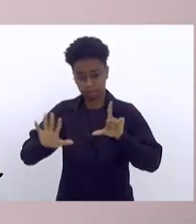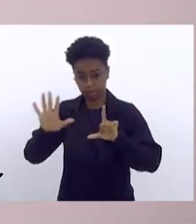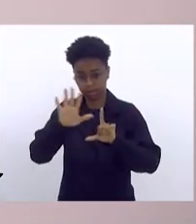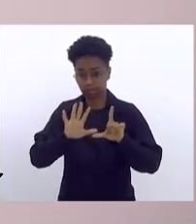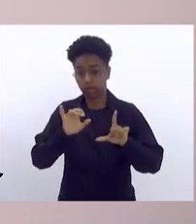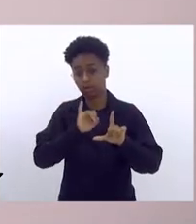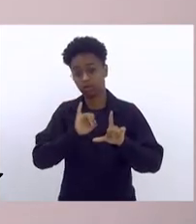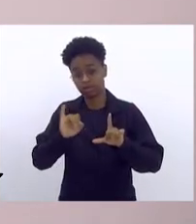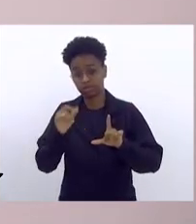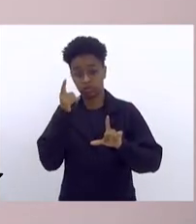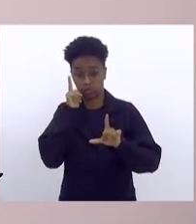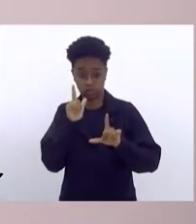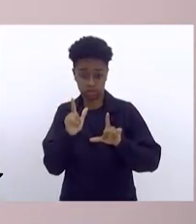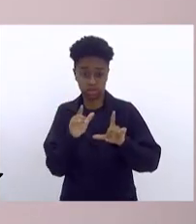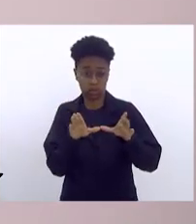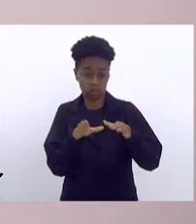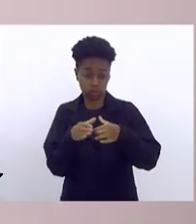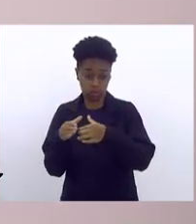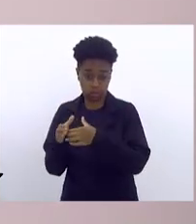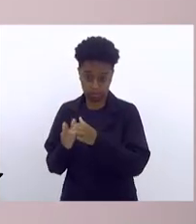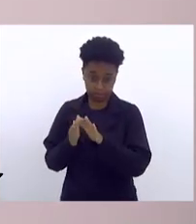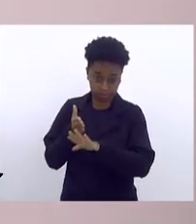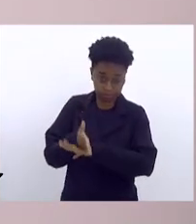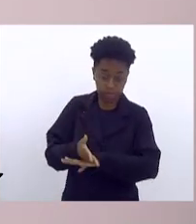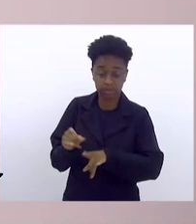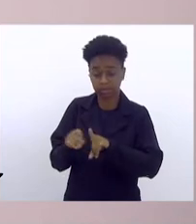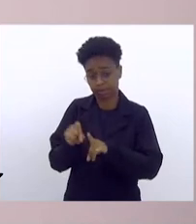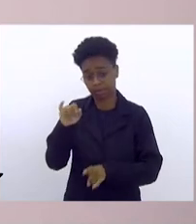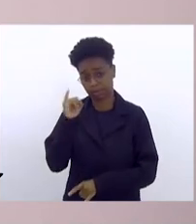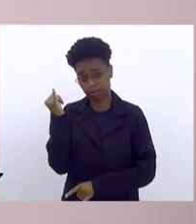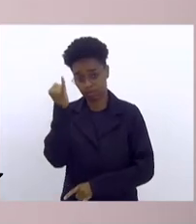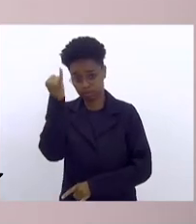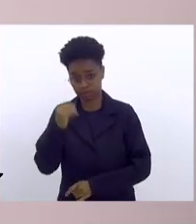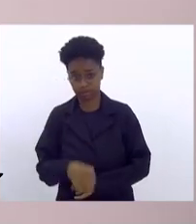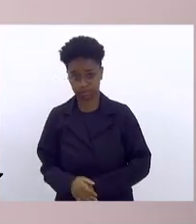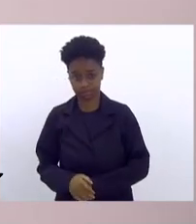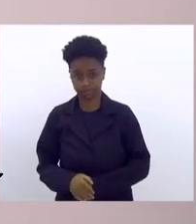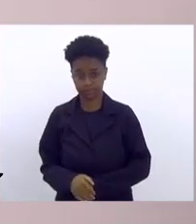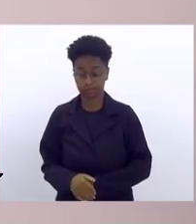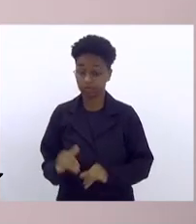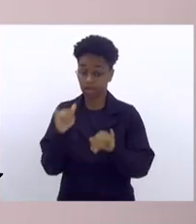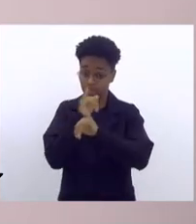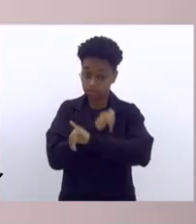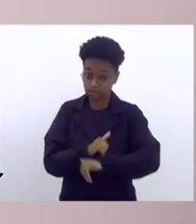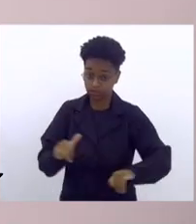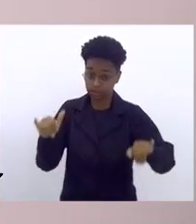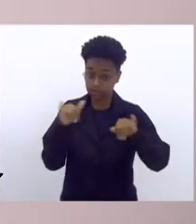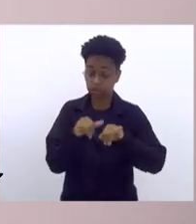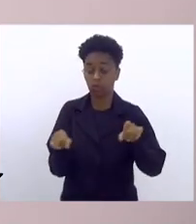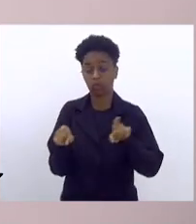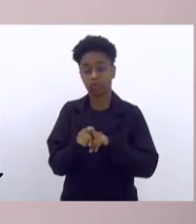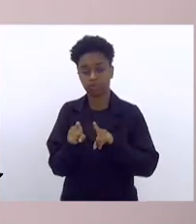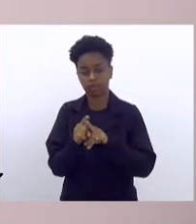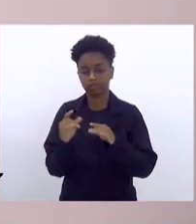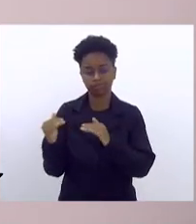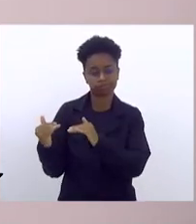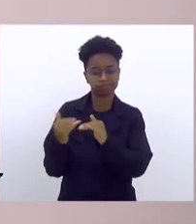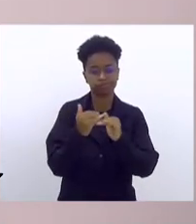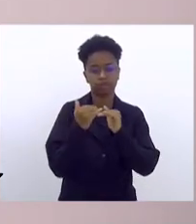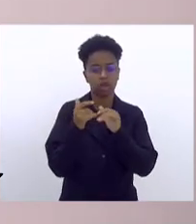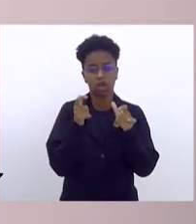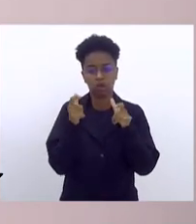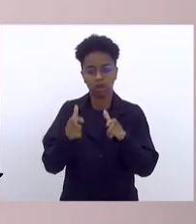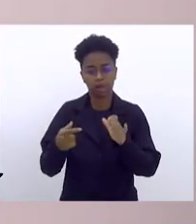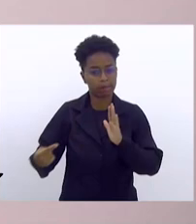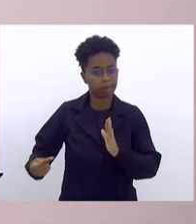abrigam esses grupos também é crucial divulgação e consolidação de canais de